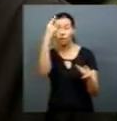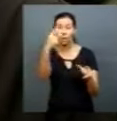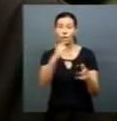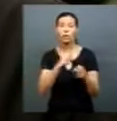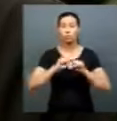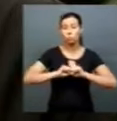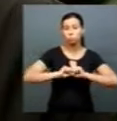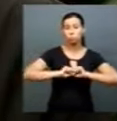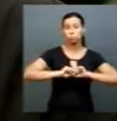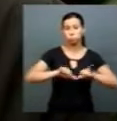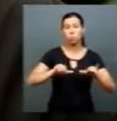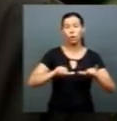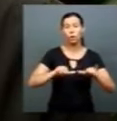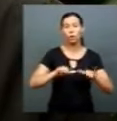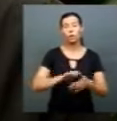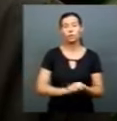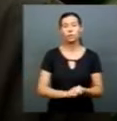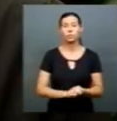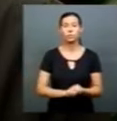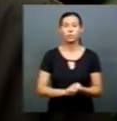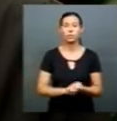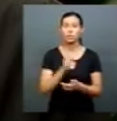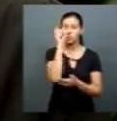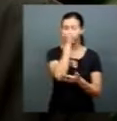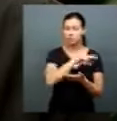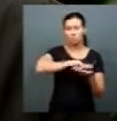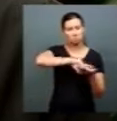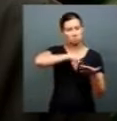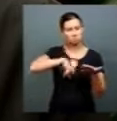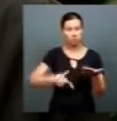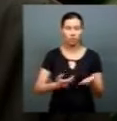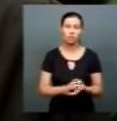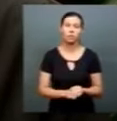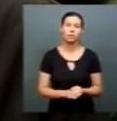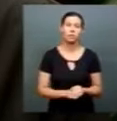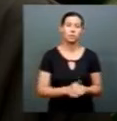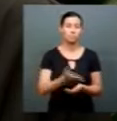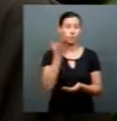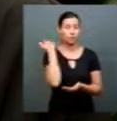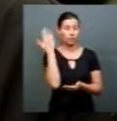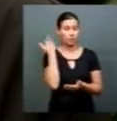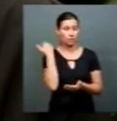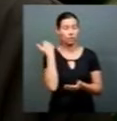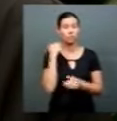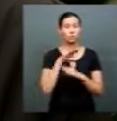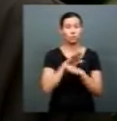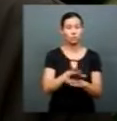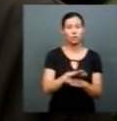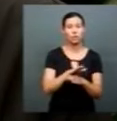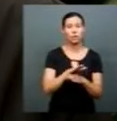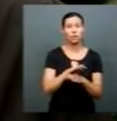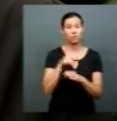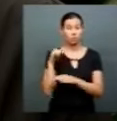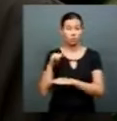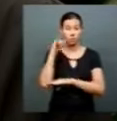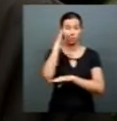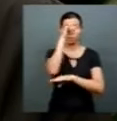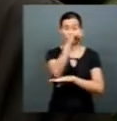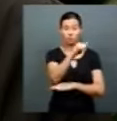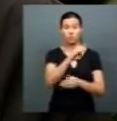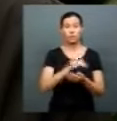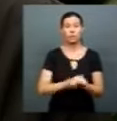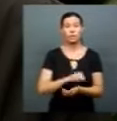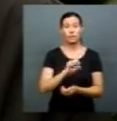se prove vencedora. Os desafios são inúmeros. Eu participei do startup de uma companhia aérea no Brasil e posso te dizer